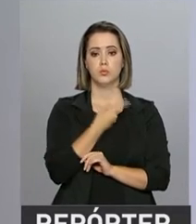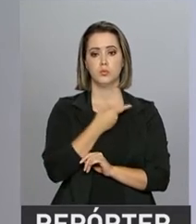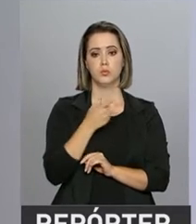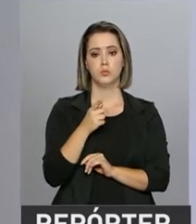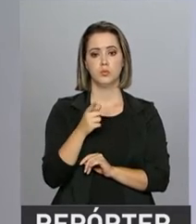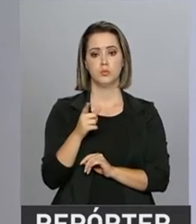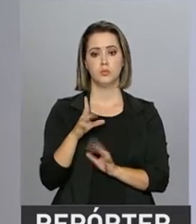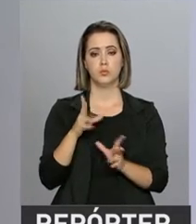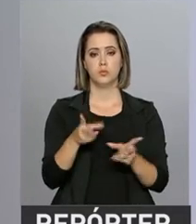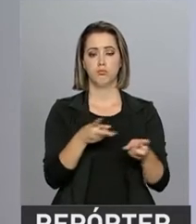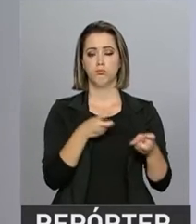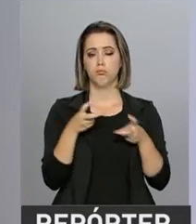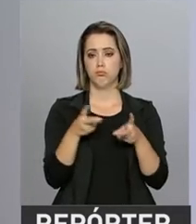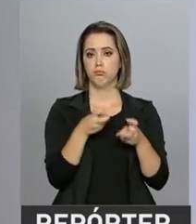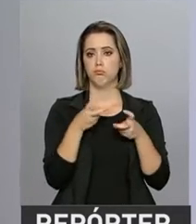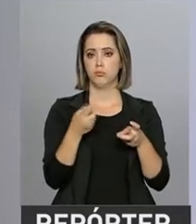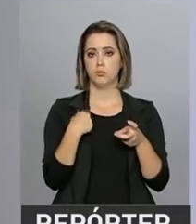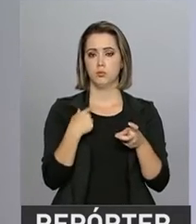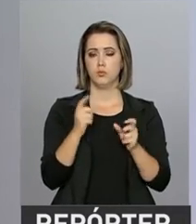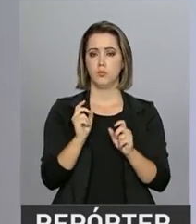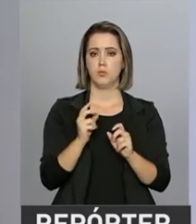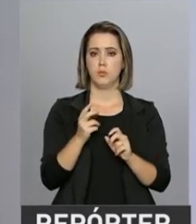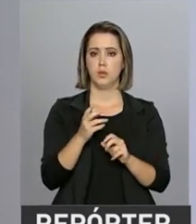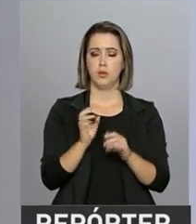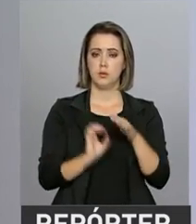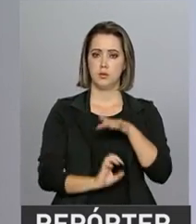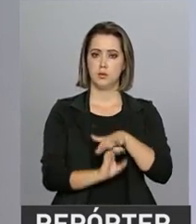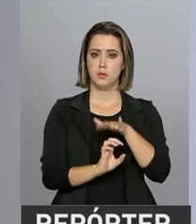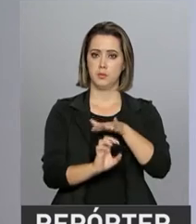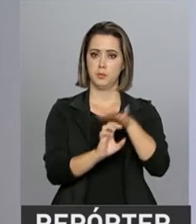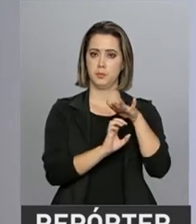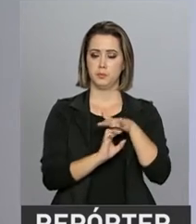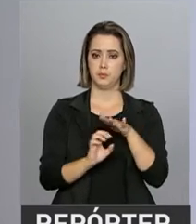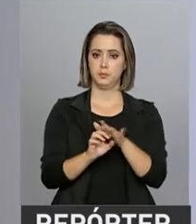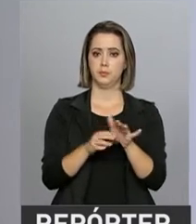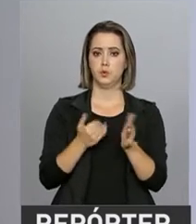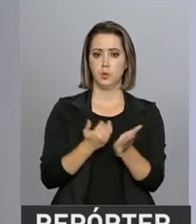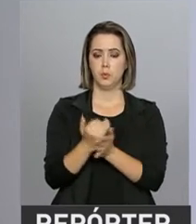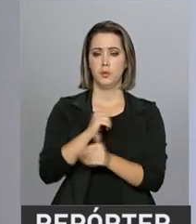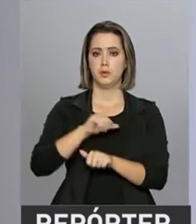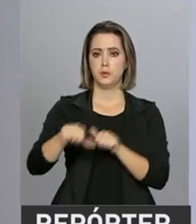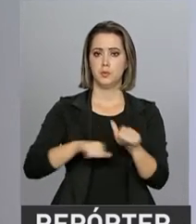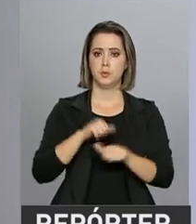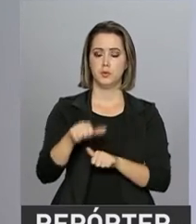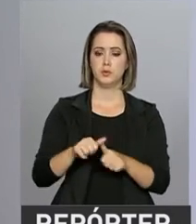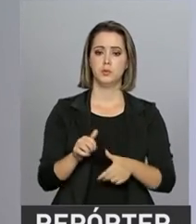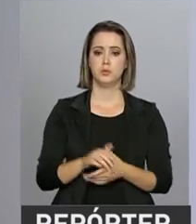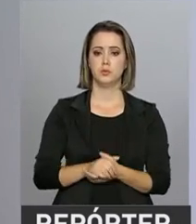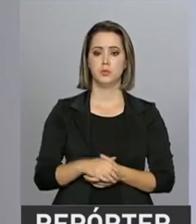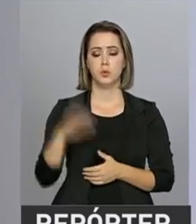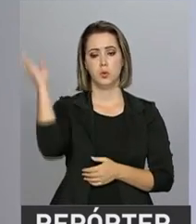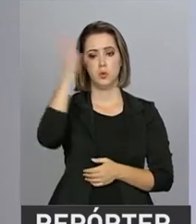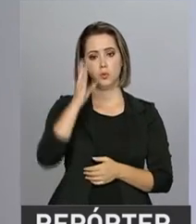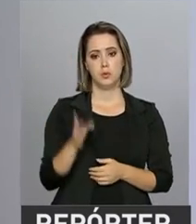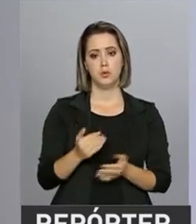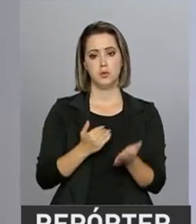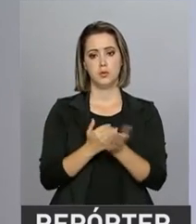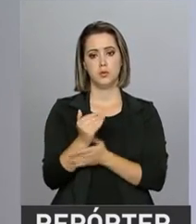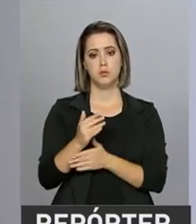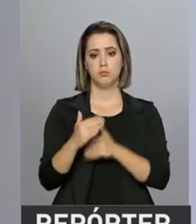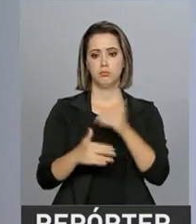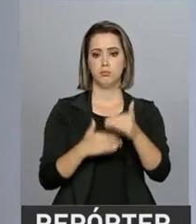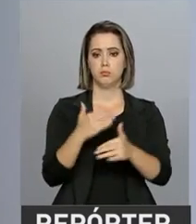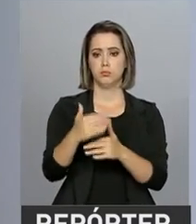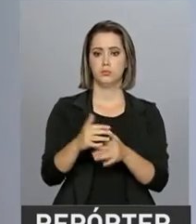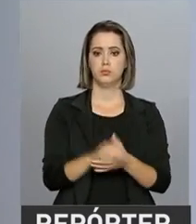nós captamos, especialmente os empresários captam, de que as coisas começam a mudar e que o Brasil começa a se mover para